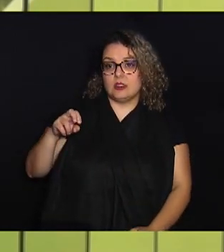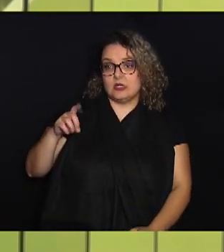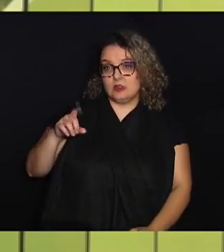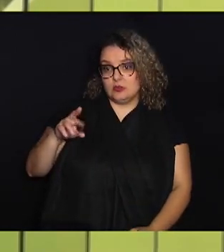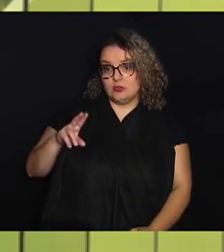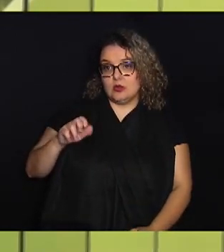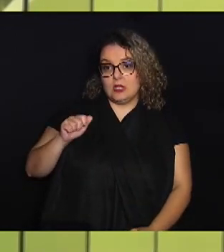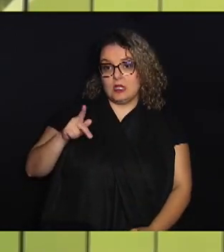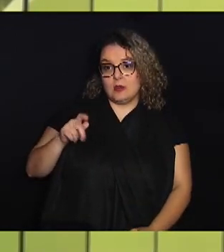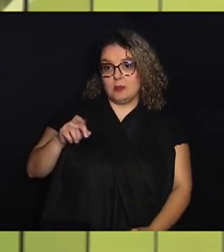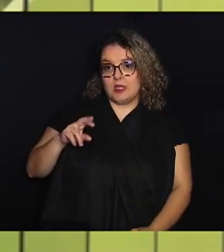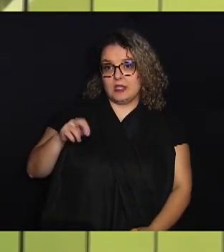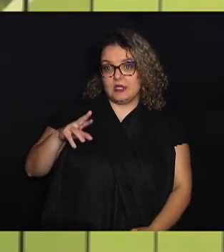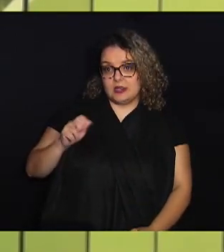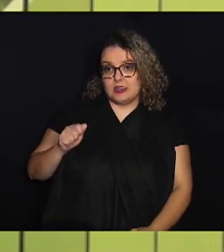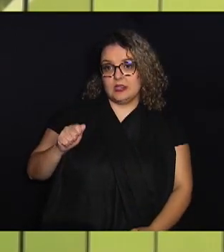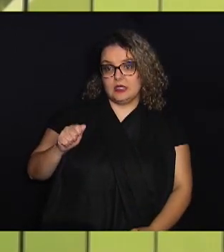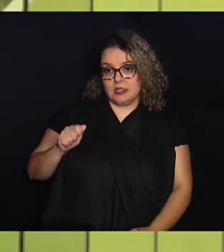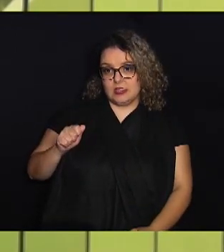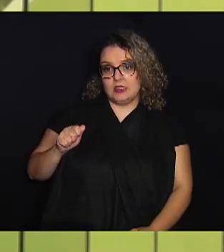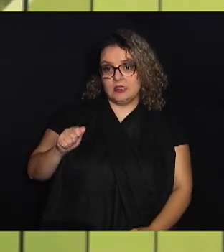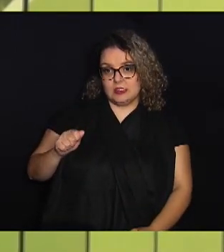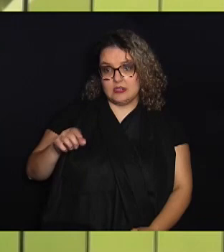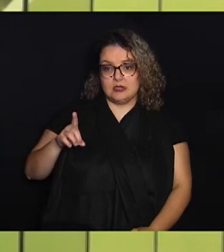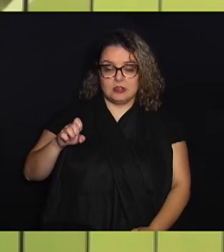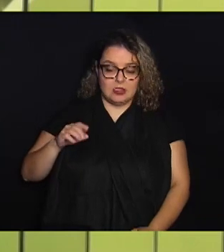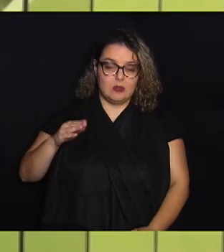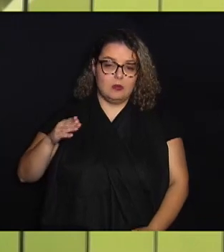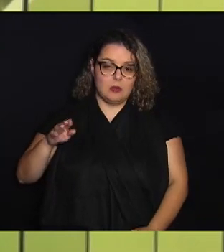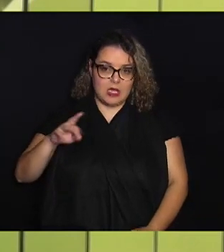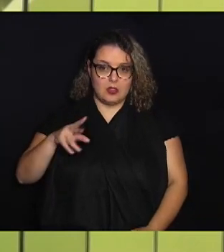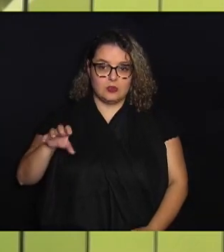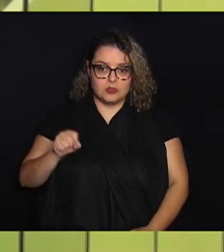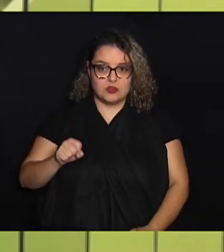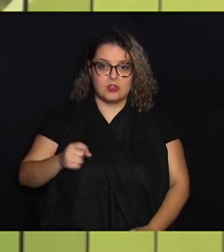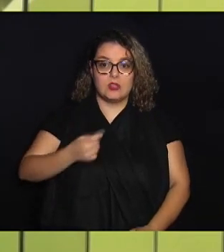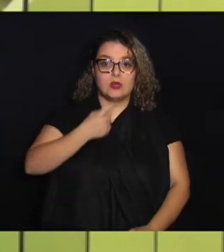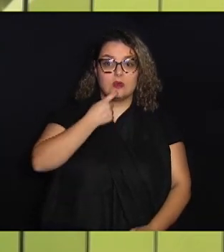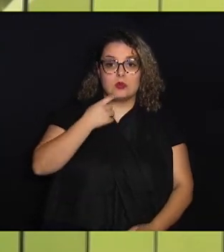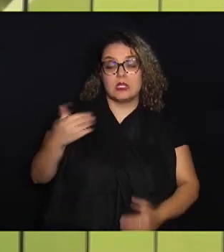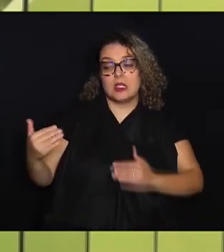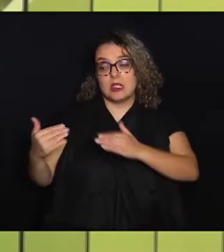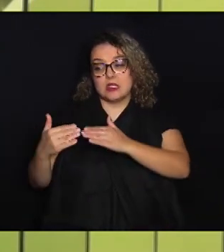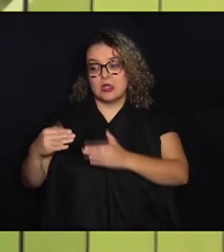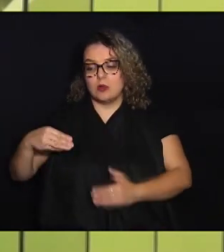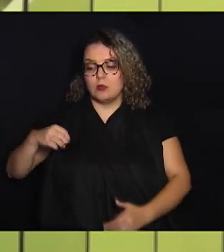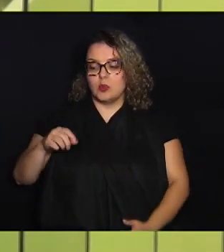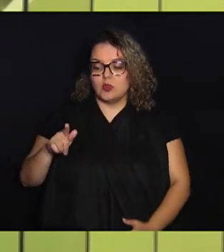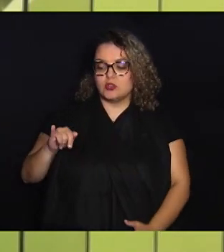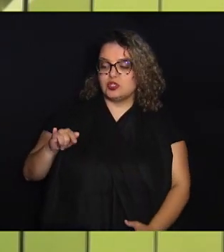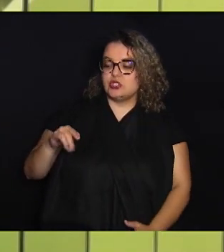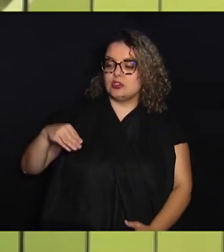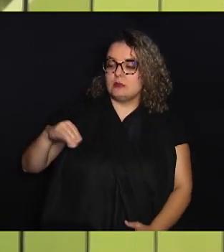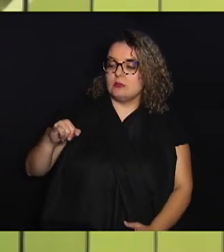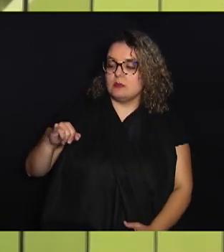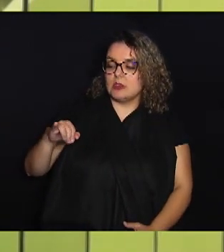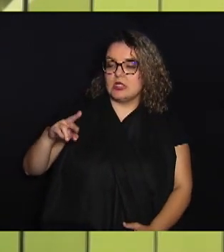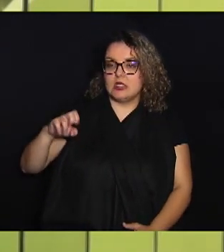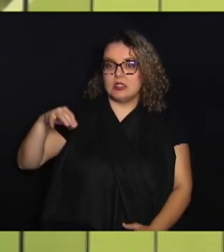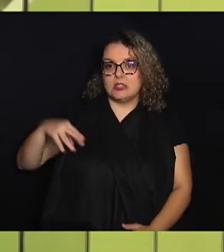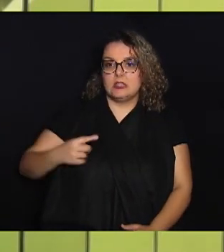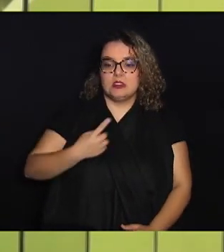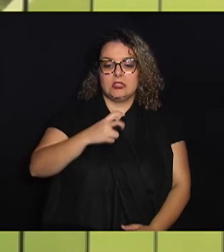Barros, conhecida como Campinas-Mojimirim, né? Aquela que liga Campinas-Mojimirim, que vai para 15,80, vai